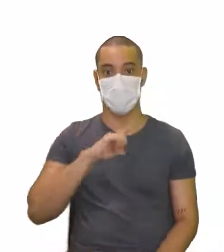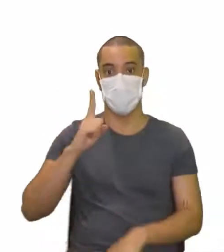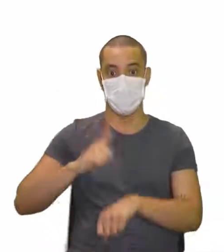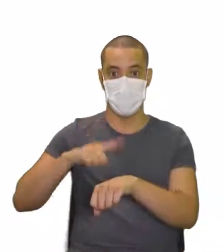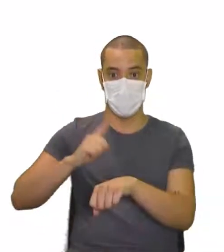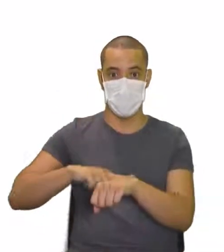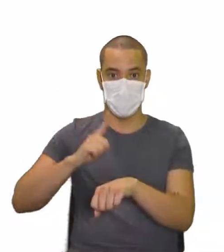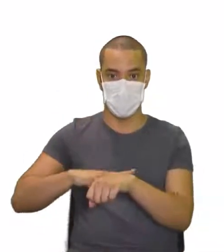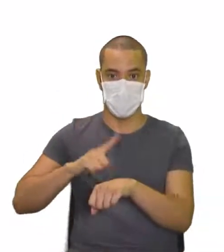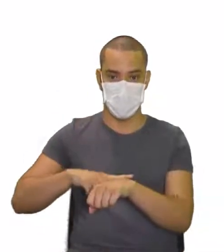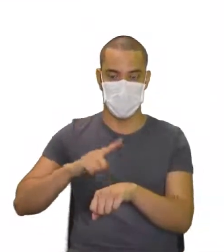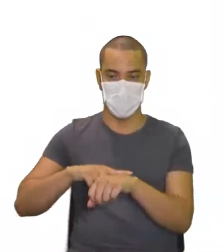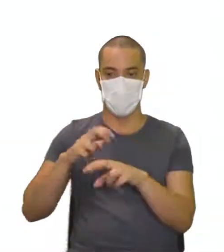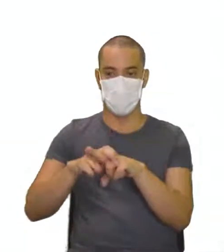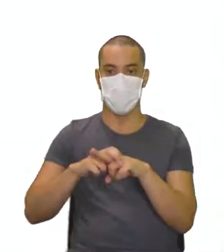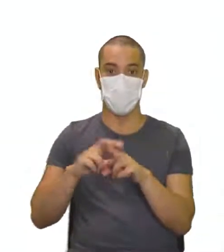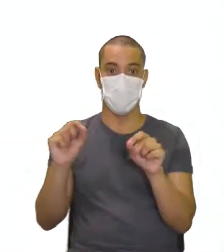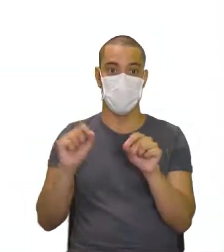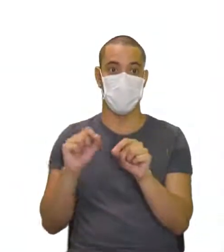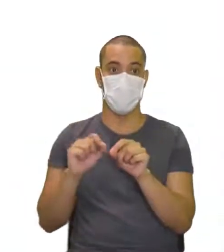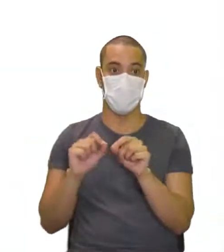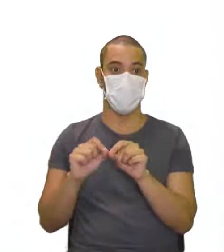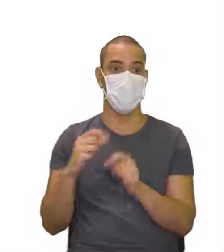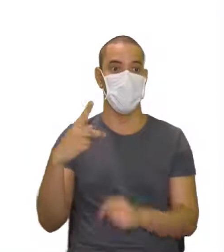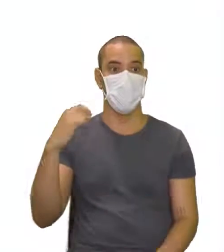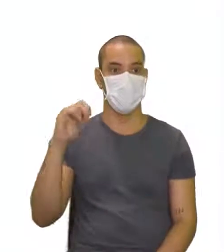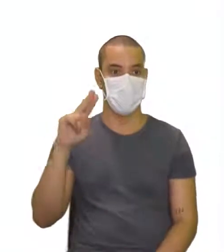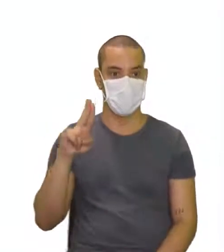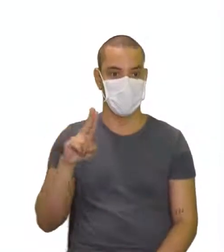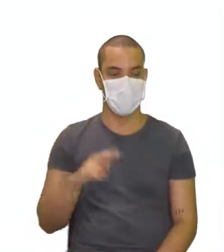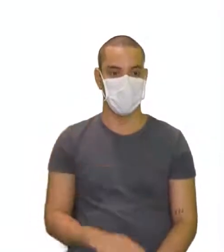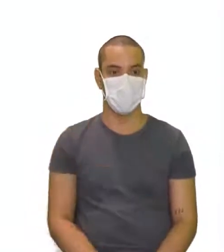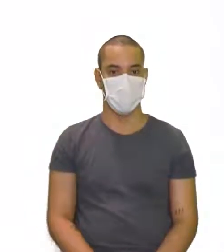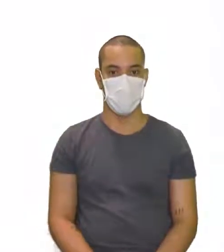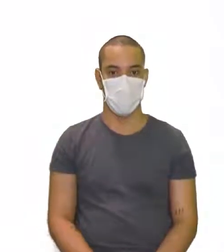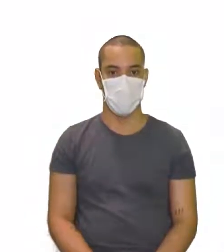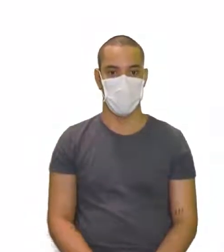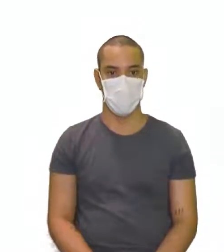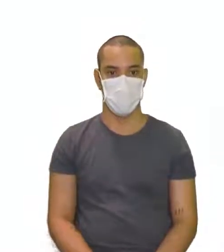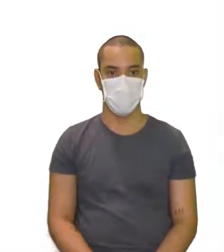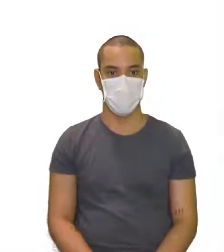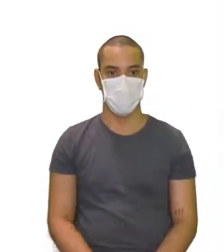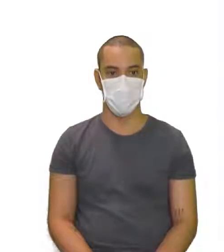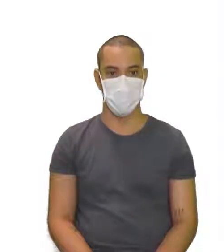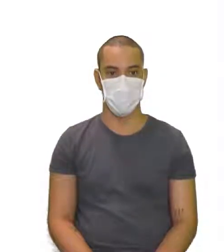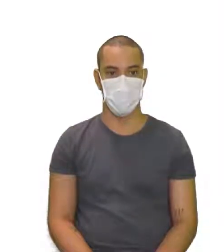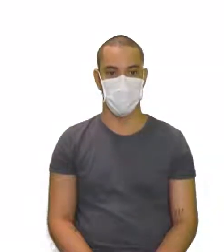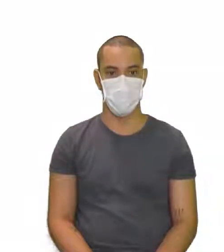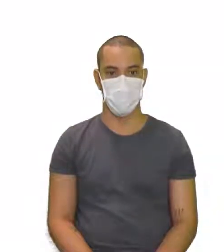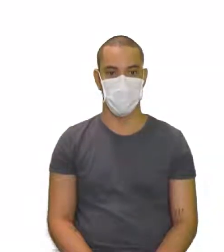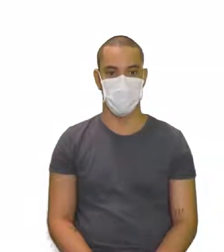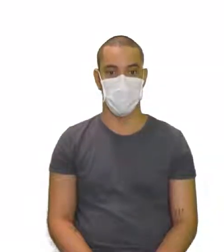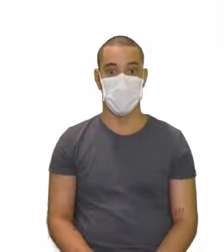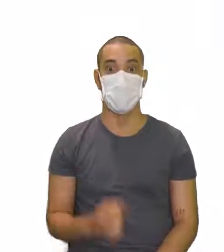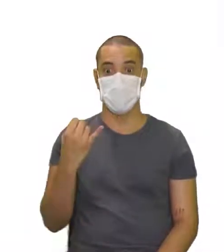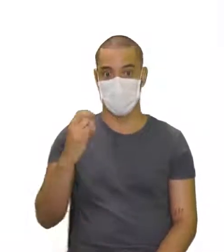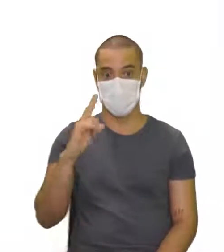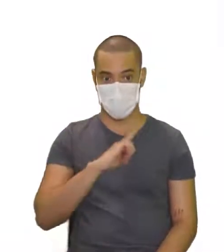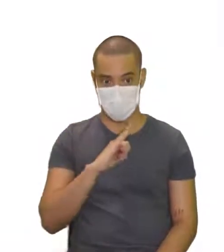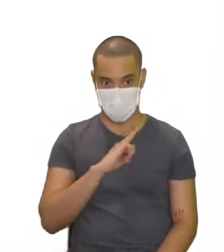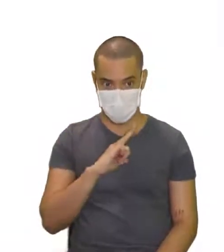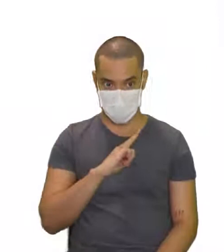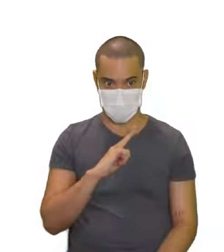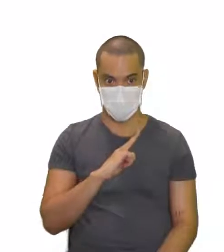também. Então, vamos pegar a nossa potência π. Olha lá, tensão vezes voltagem. Se eu tenho a